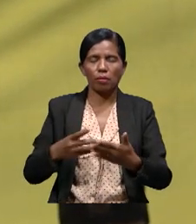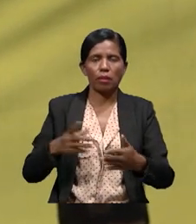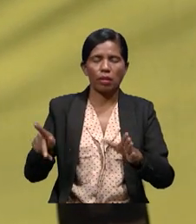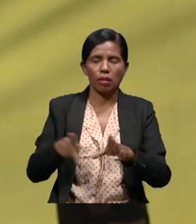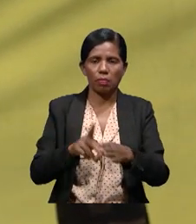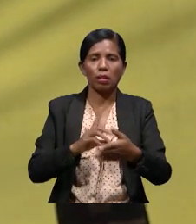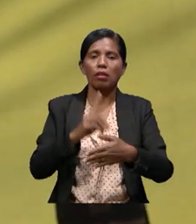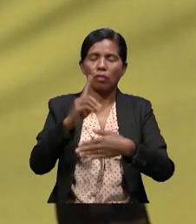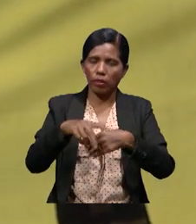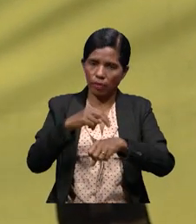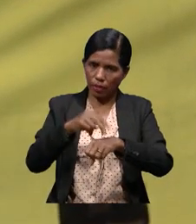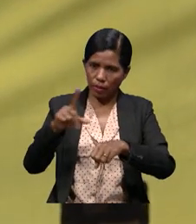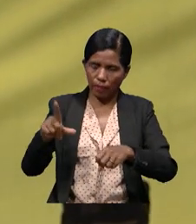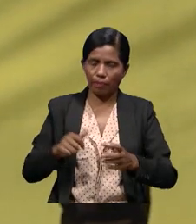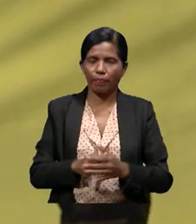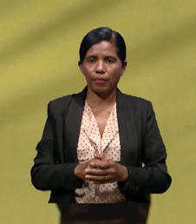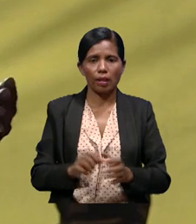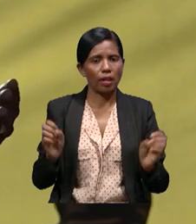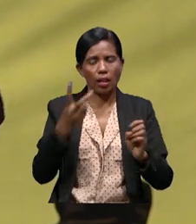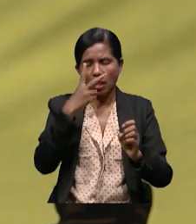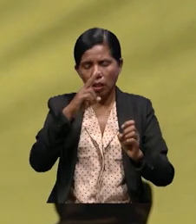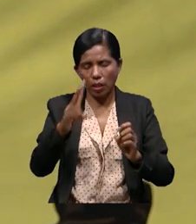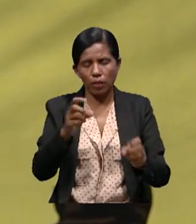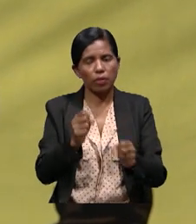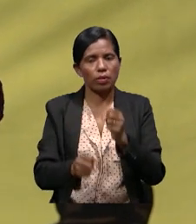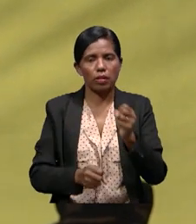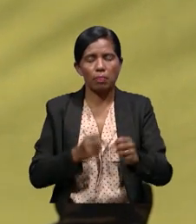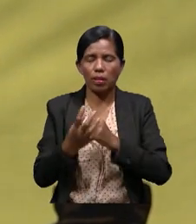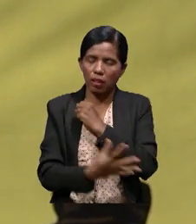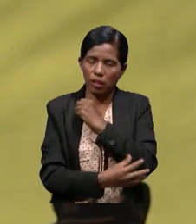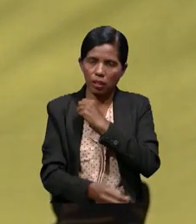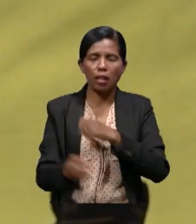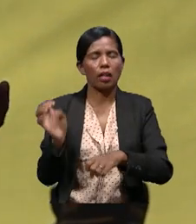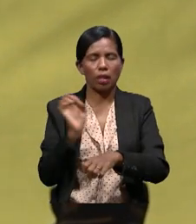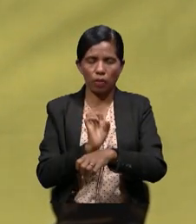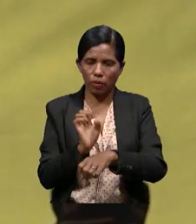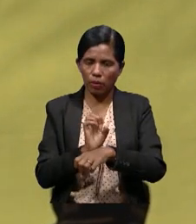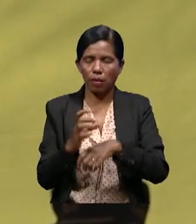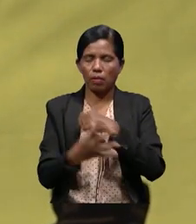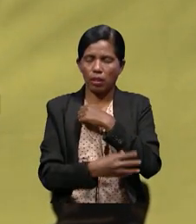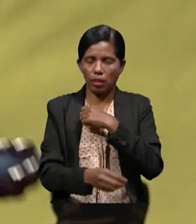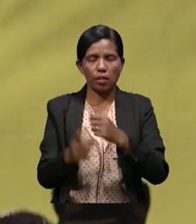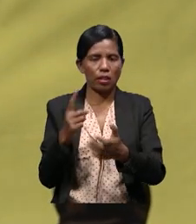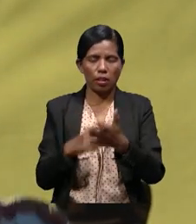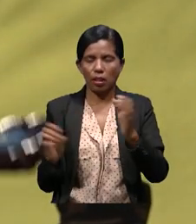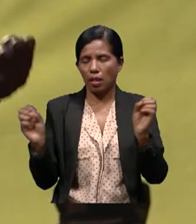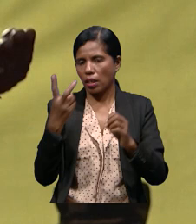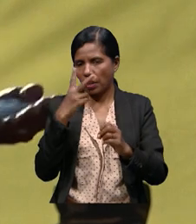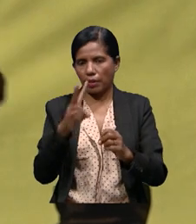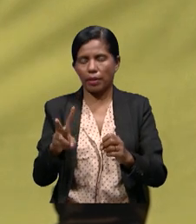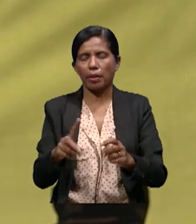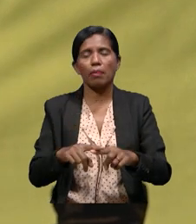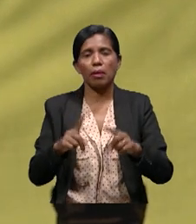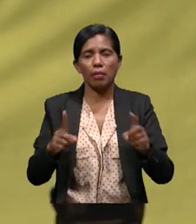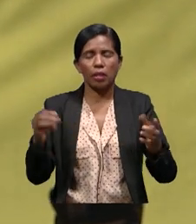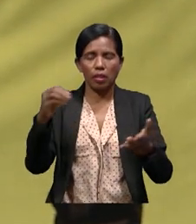nacional clare um sininho inia condição social ka condição econômica ou condição saída de declarar o cinema. Mas bem, tem que